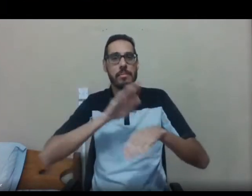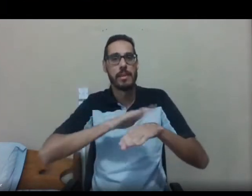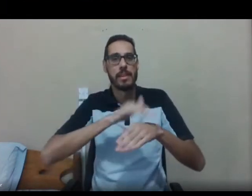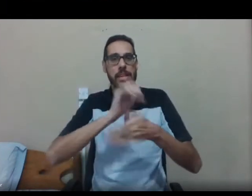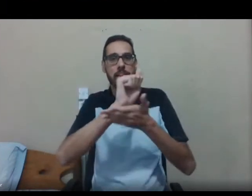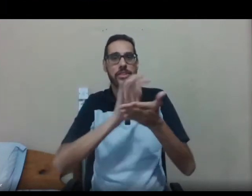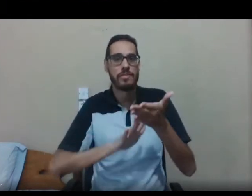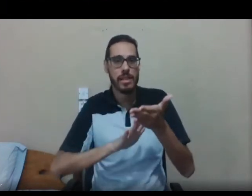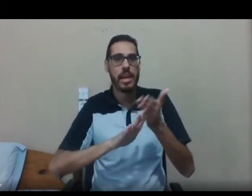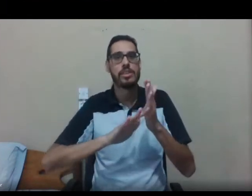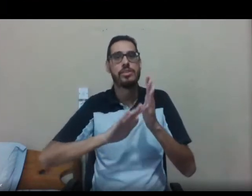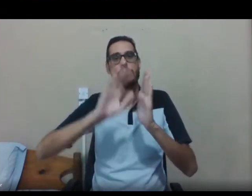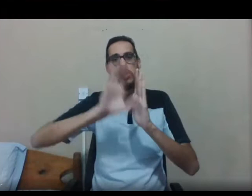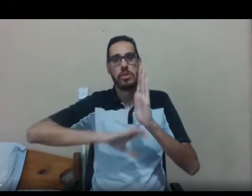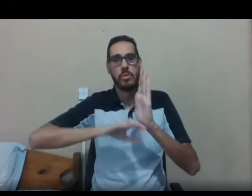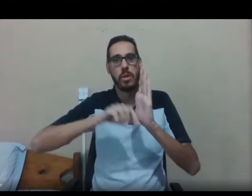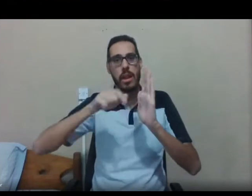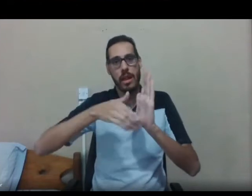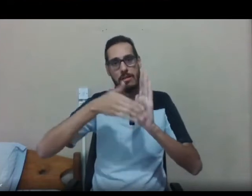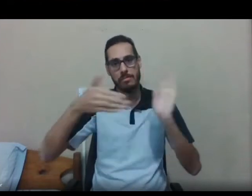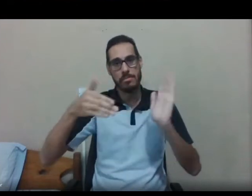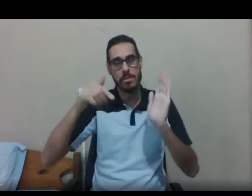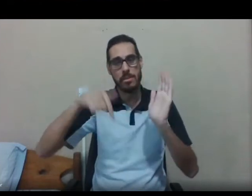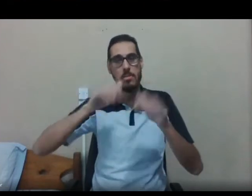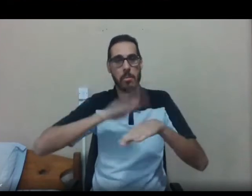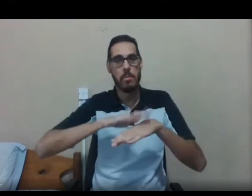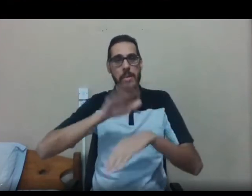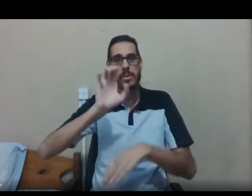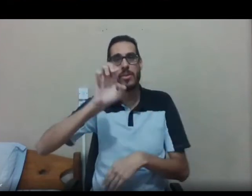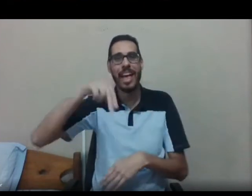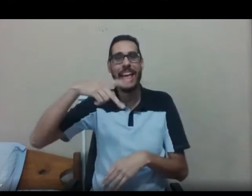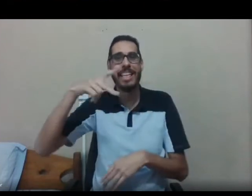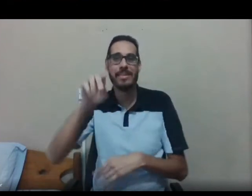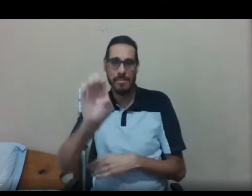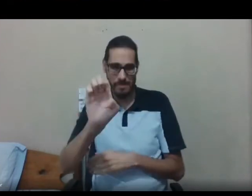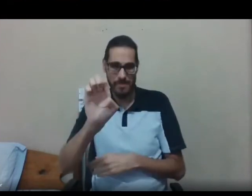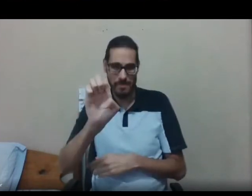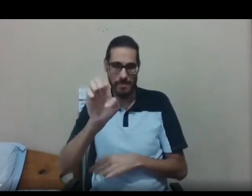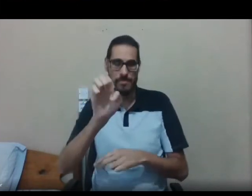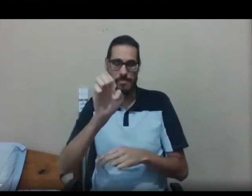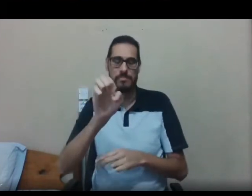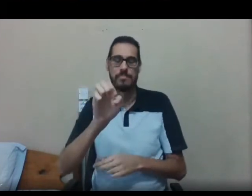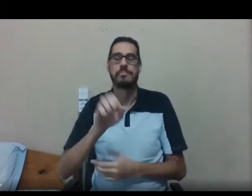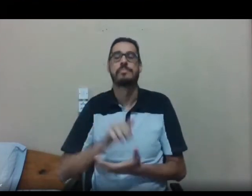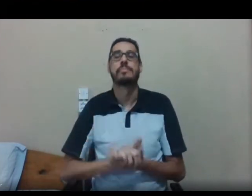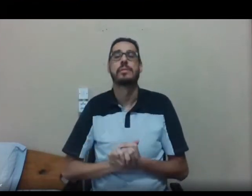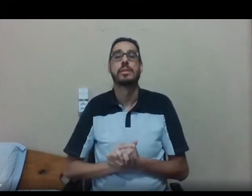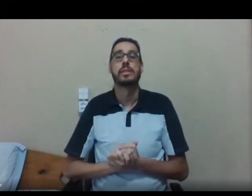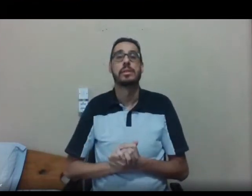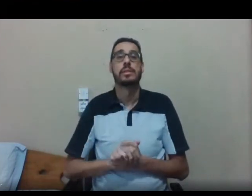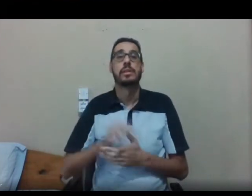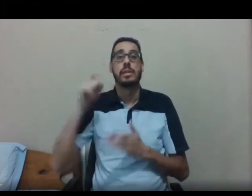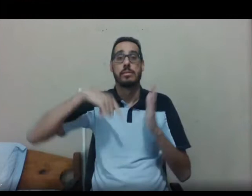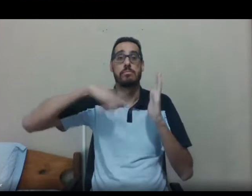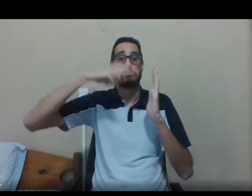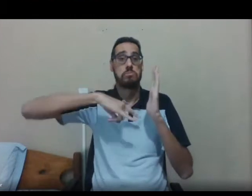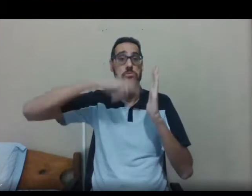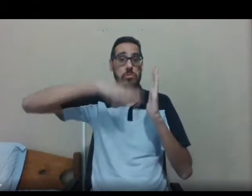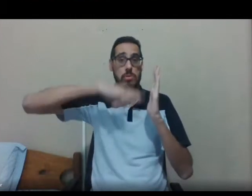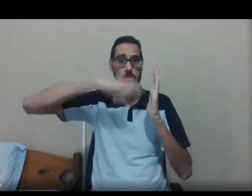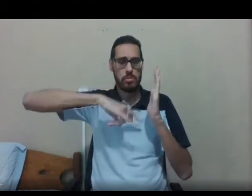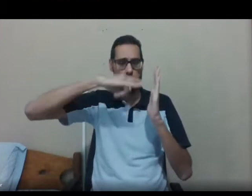uma atribuição para a coordenação do curso no que tange às proposições de atividades curriculares. É quando a gente